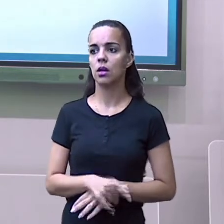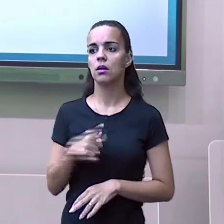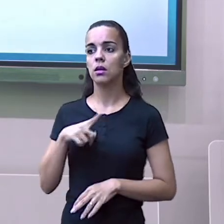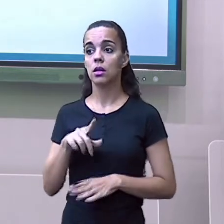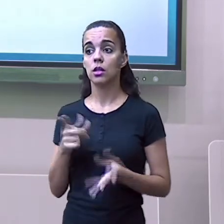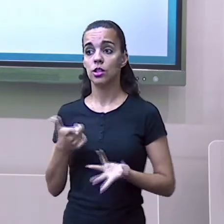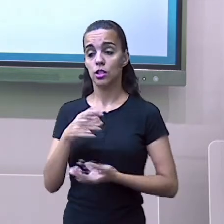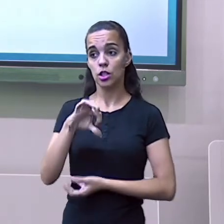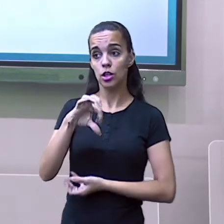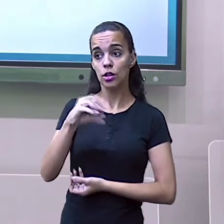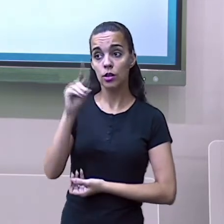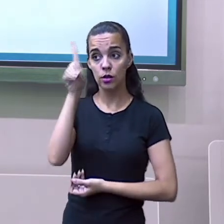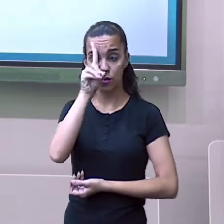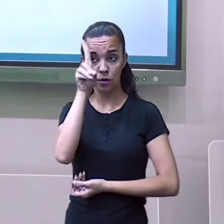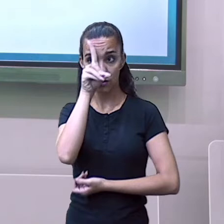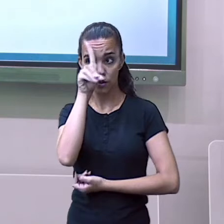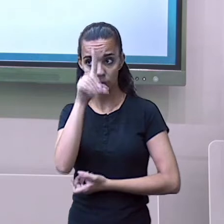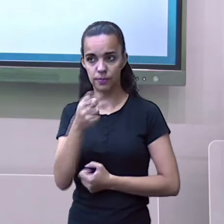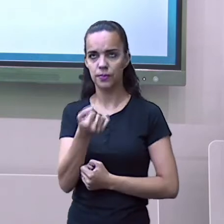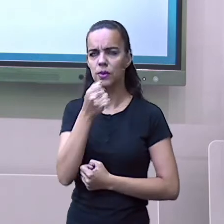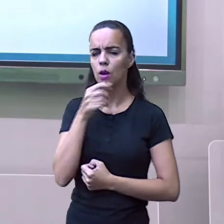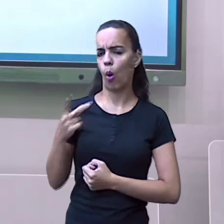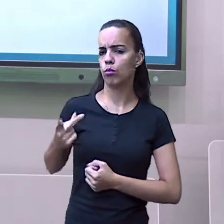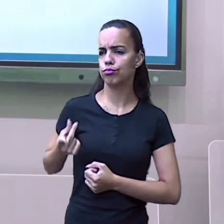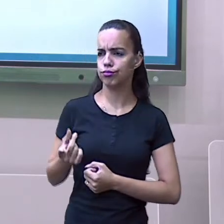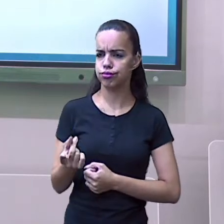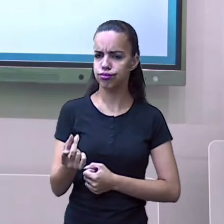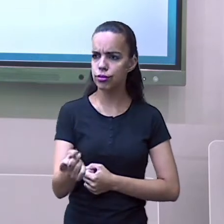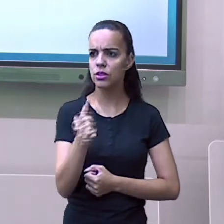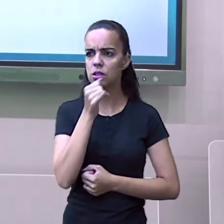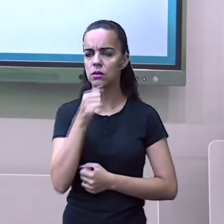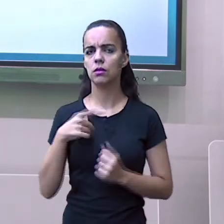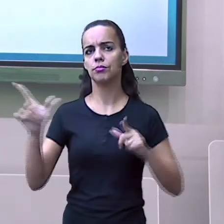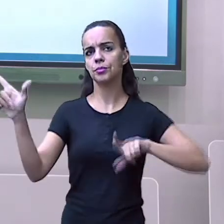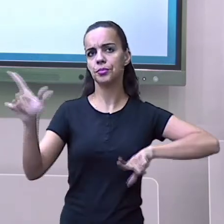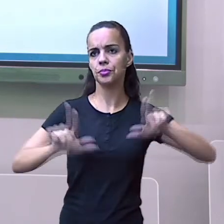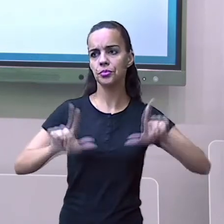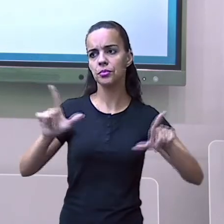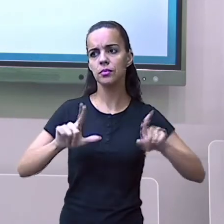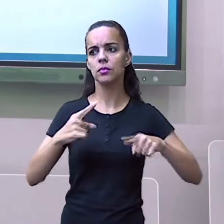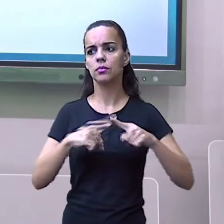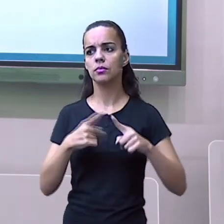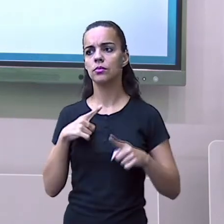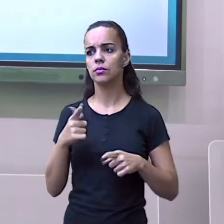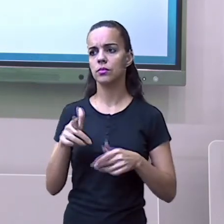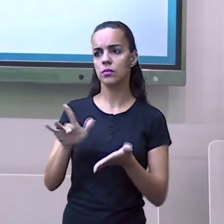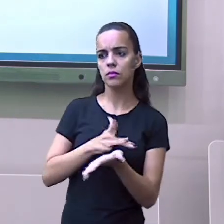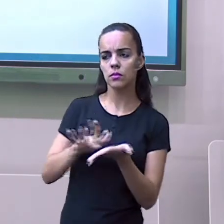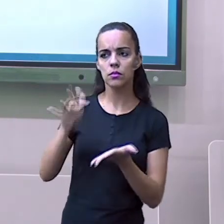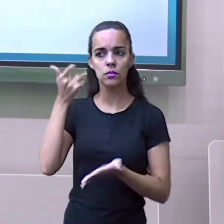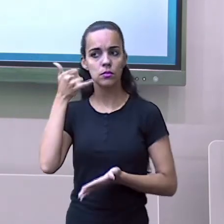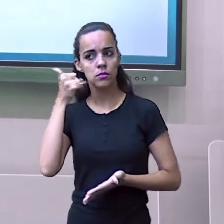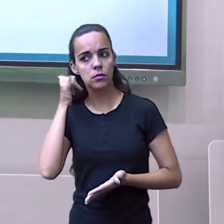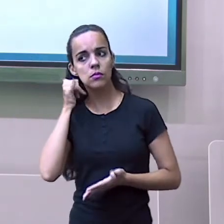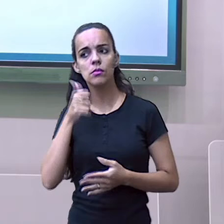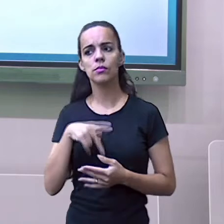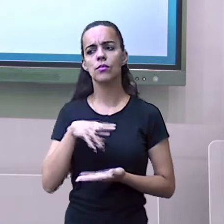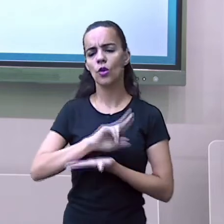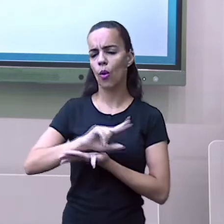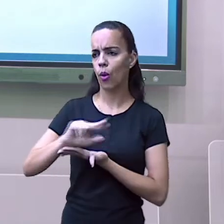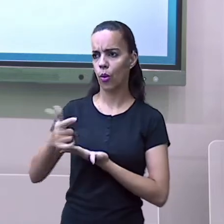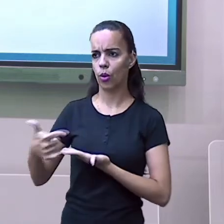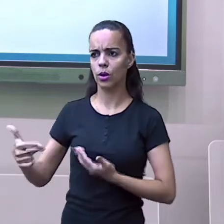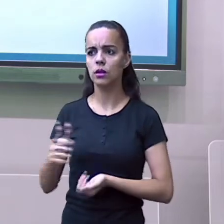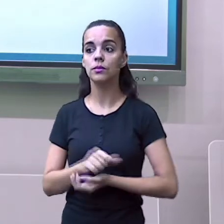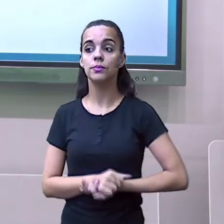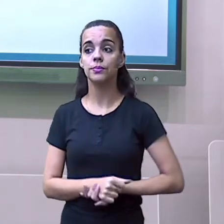E 90 dias para produtos duráveis, exemplo, televisão, tablet, celular, dentre alguns